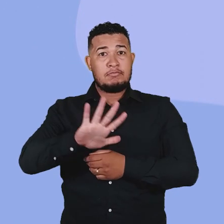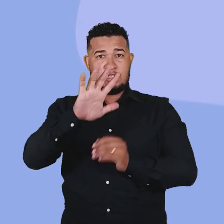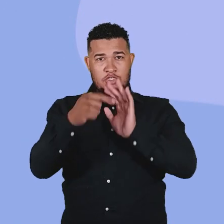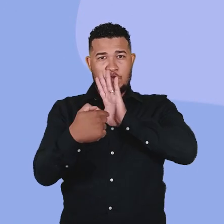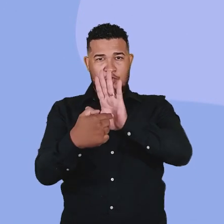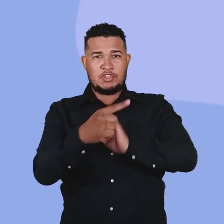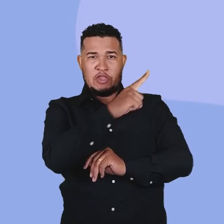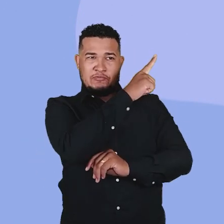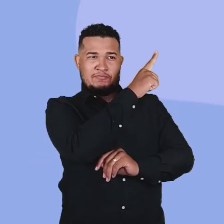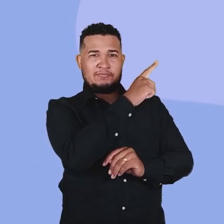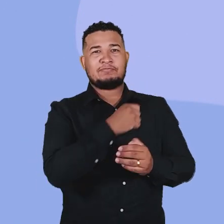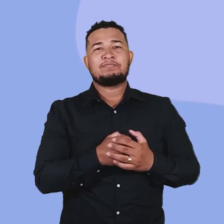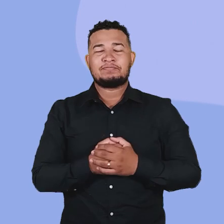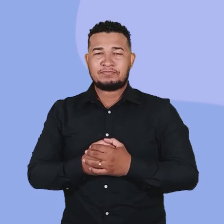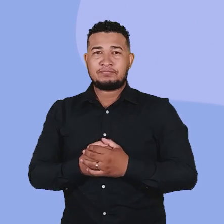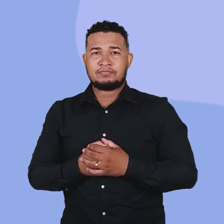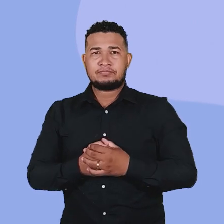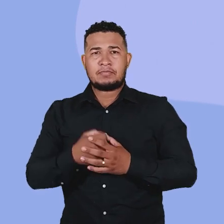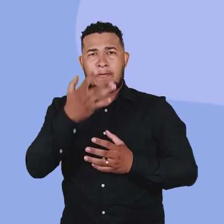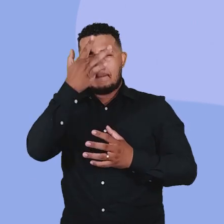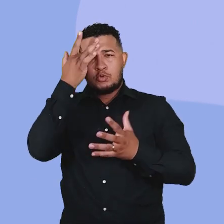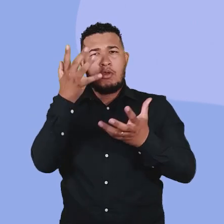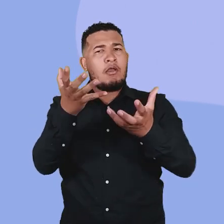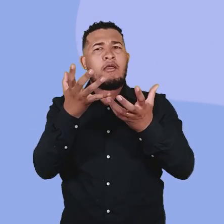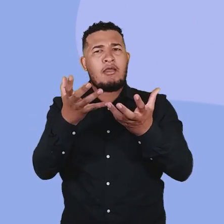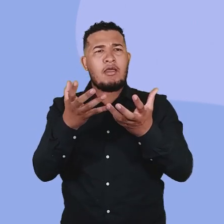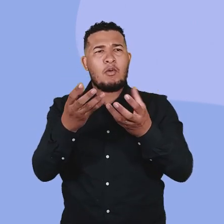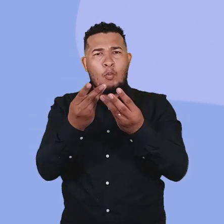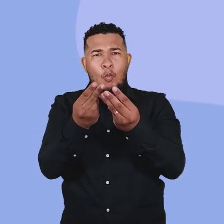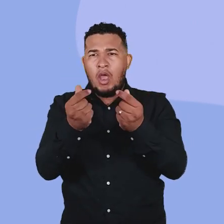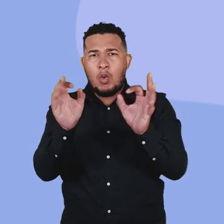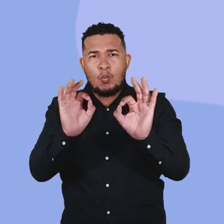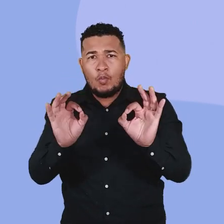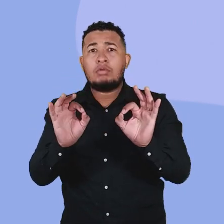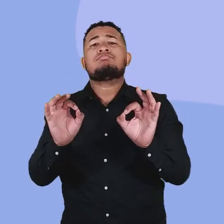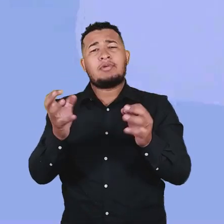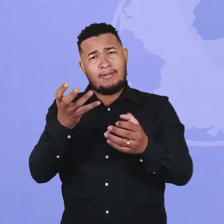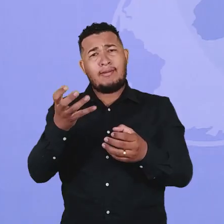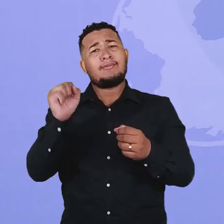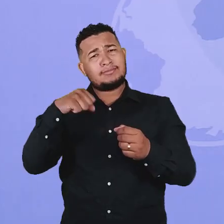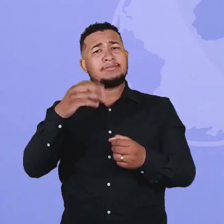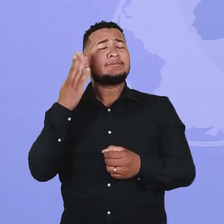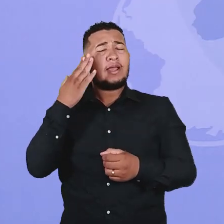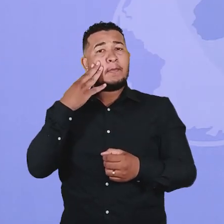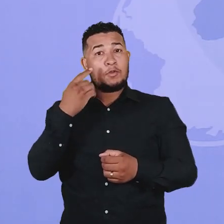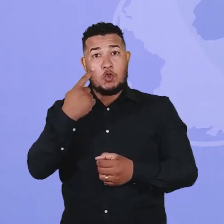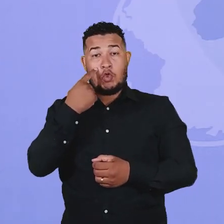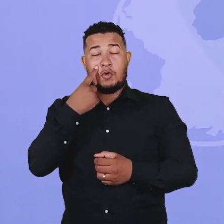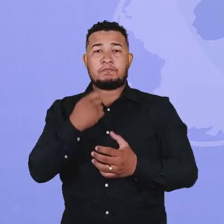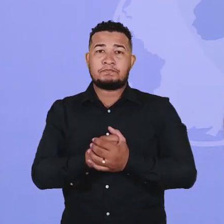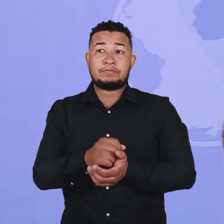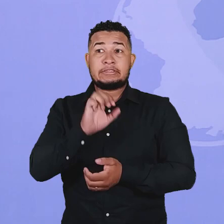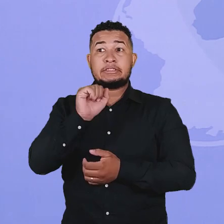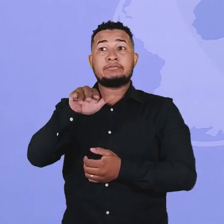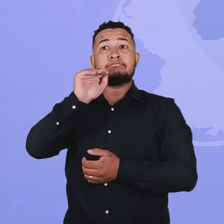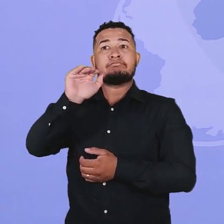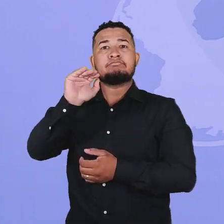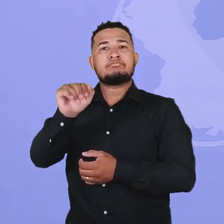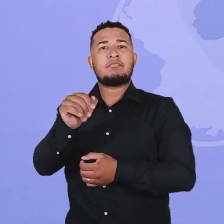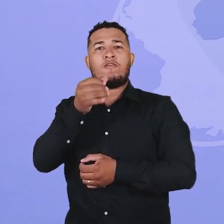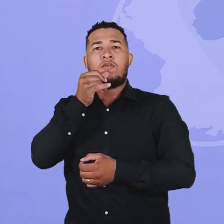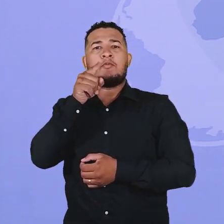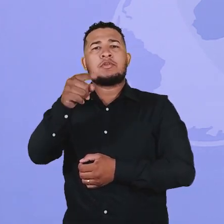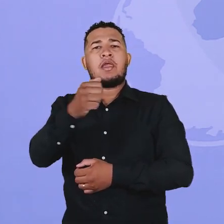os benefícios e investimentos. Quem não quer qualidade de vida? Volta aqui para mim para você entender isso. Se chegar para você e